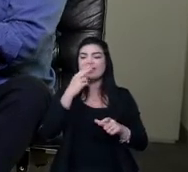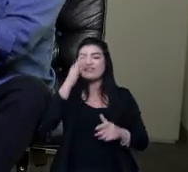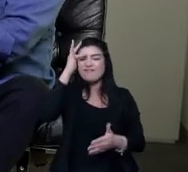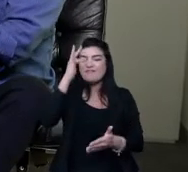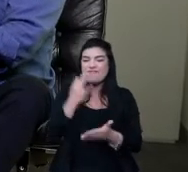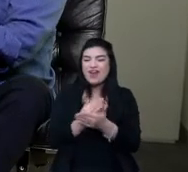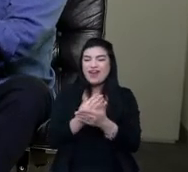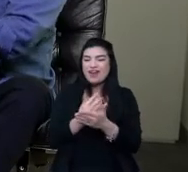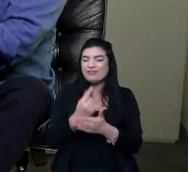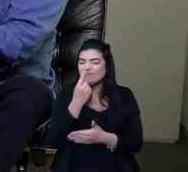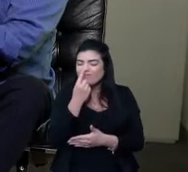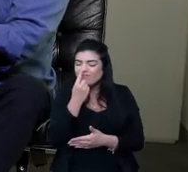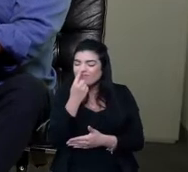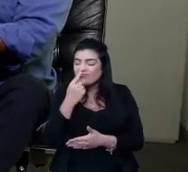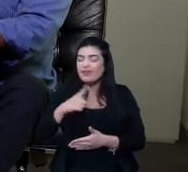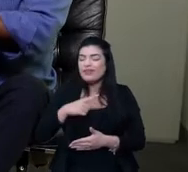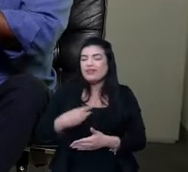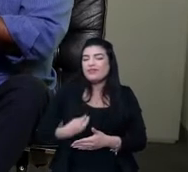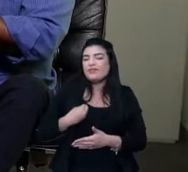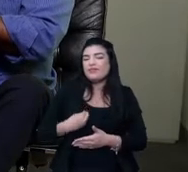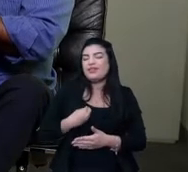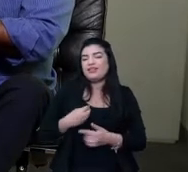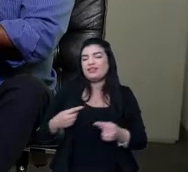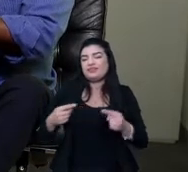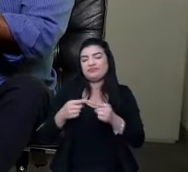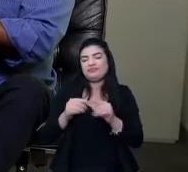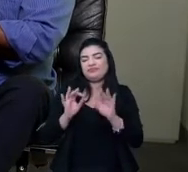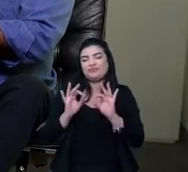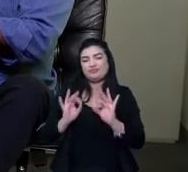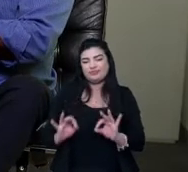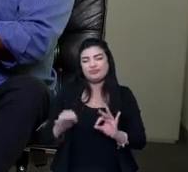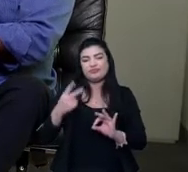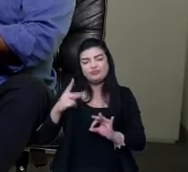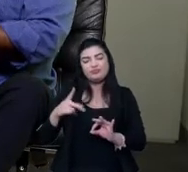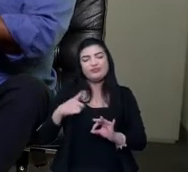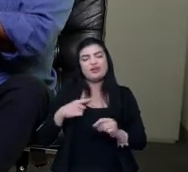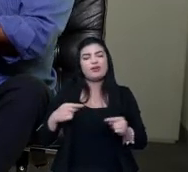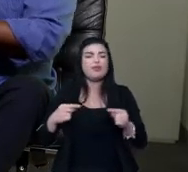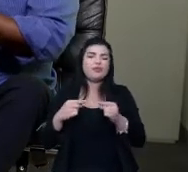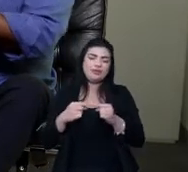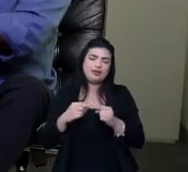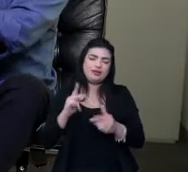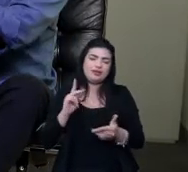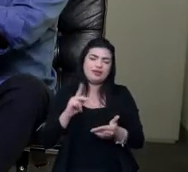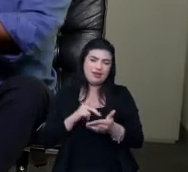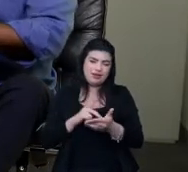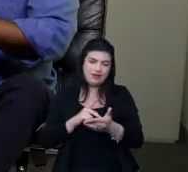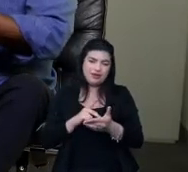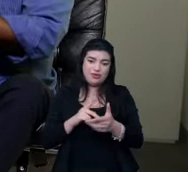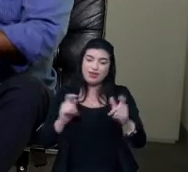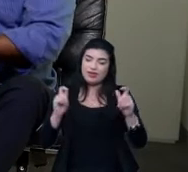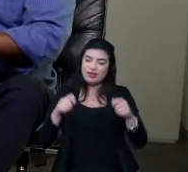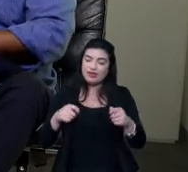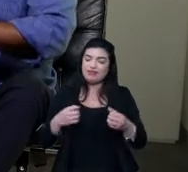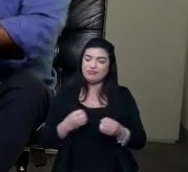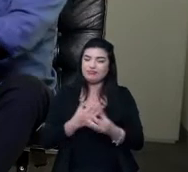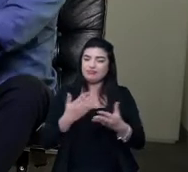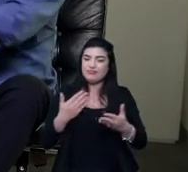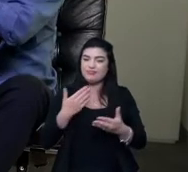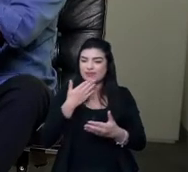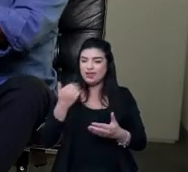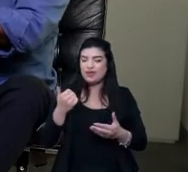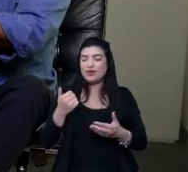tem naquele momento de palpável, que para ela é palpável, que para ela é real, para poder ultrapassar, para poder ter esperança